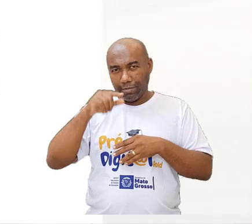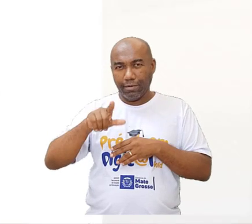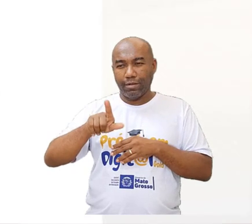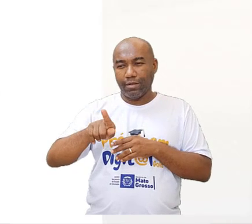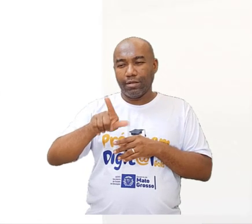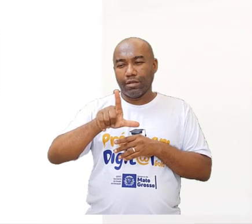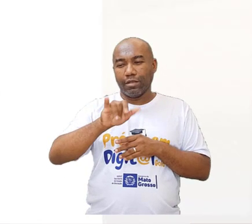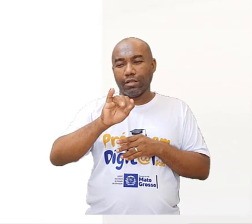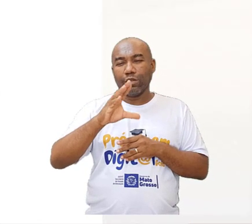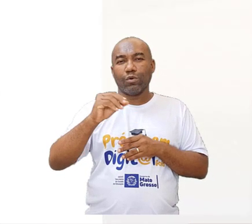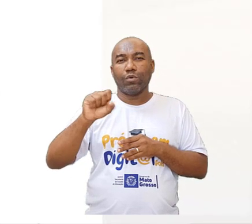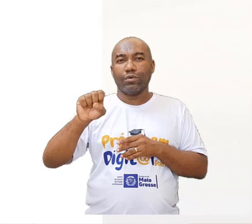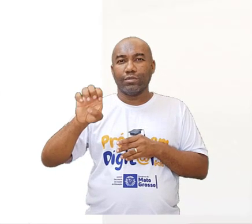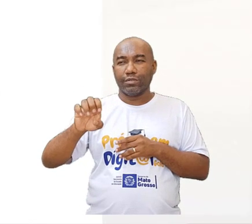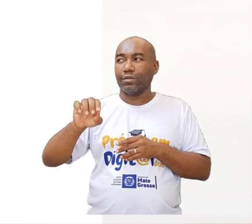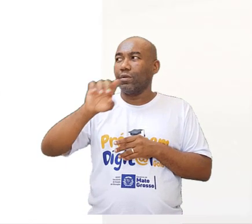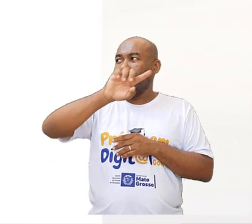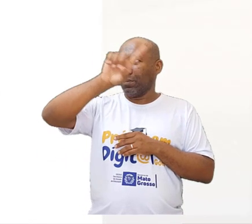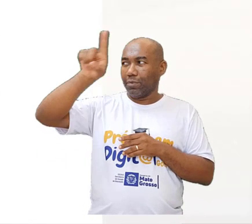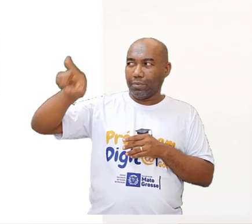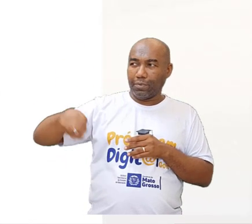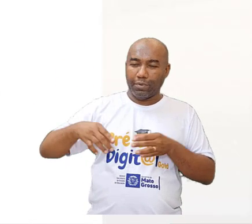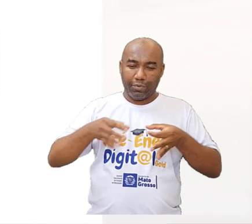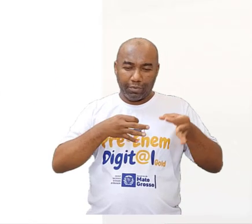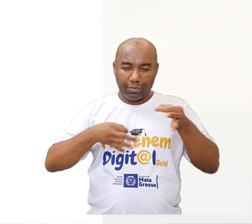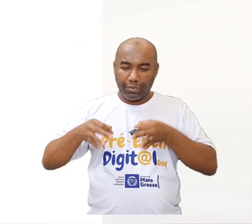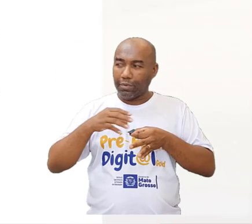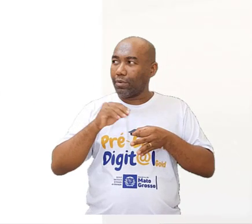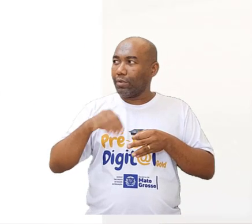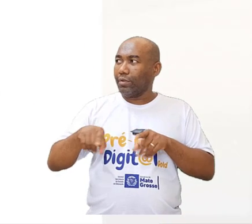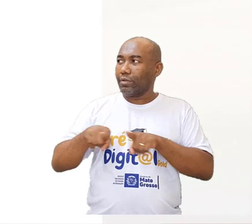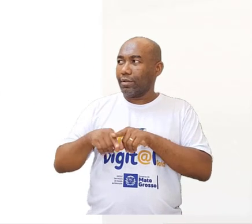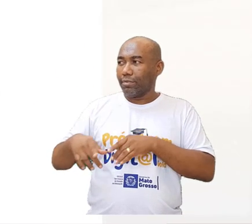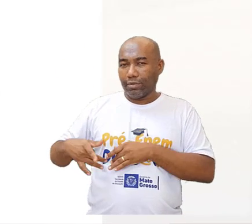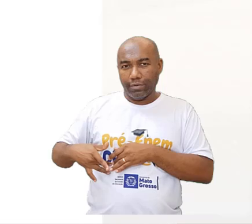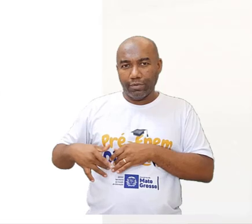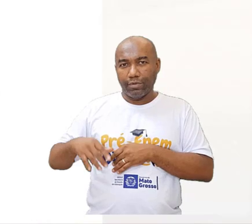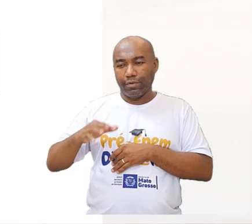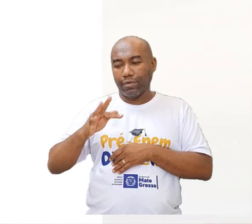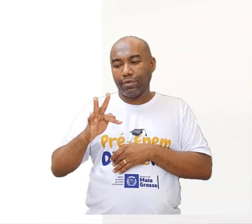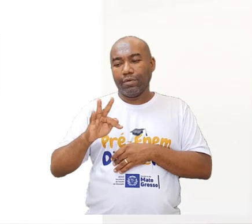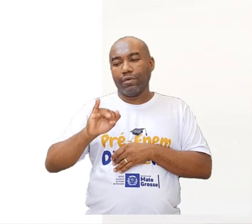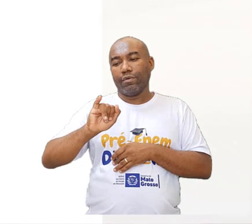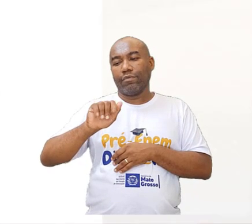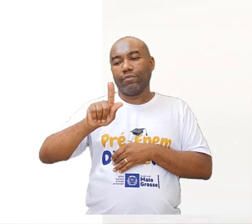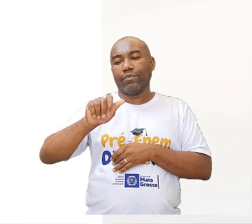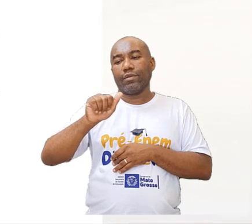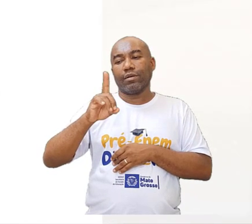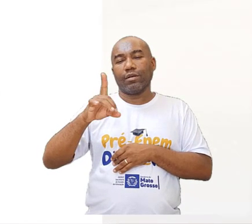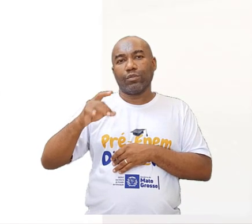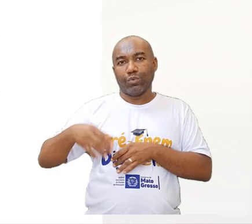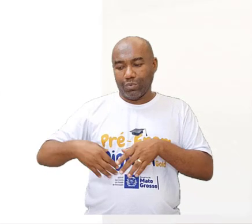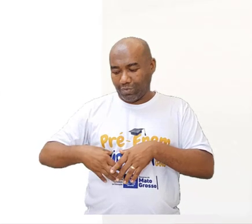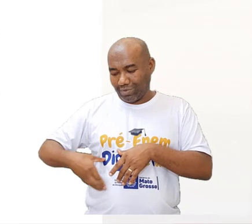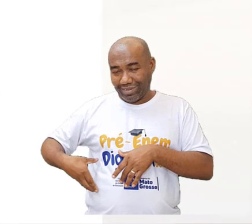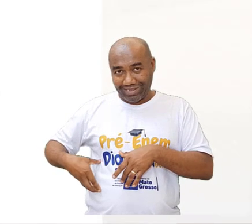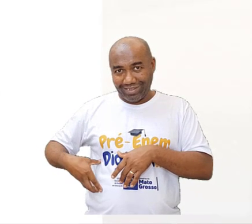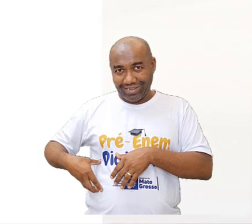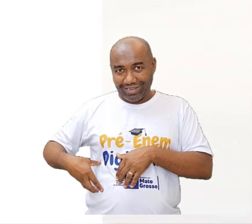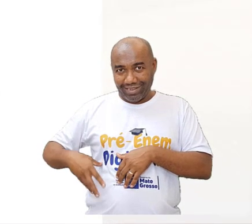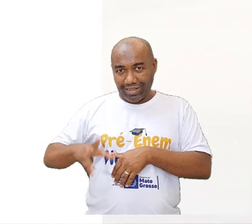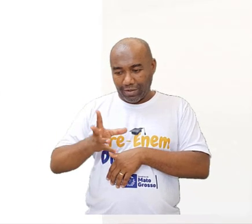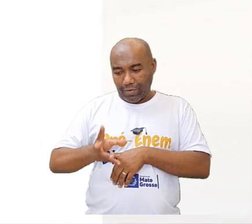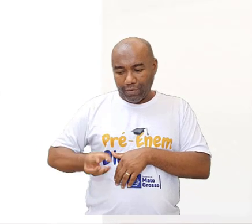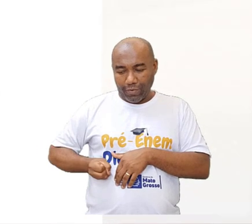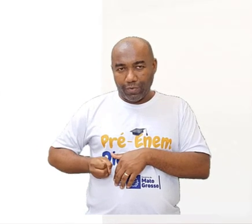glicose? Então, a glicose entra em várias células, mas também no fígado. Aqui que vem a parte mais técnica e essa